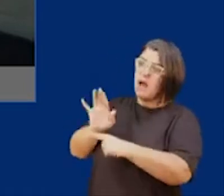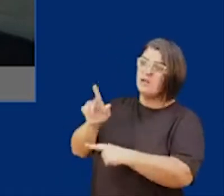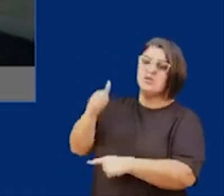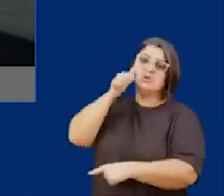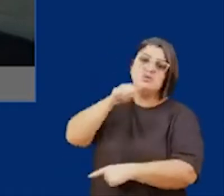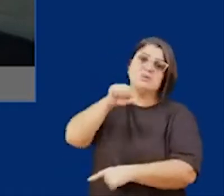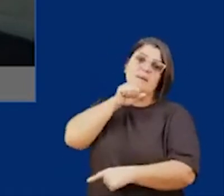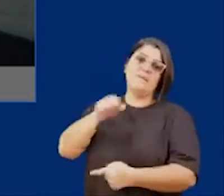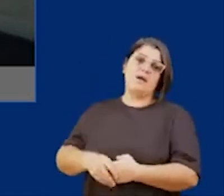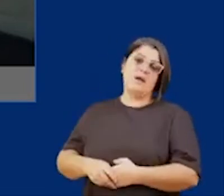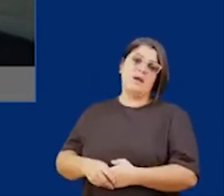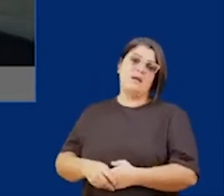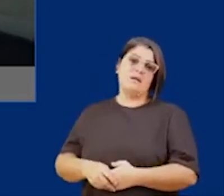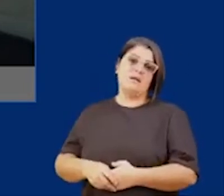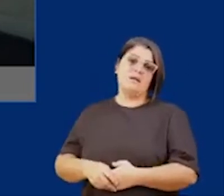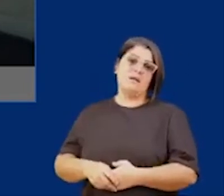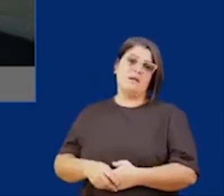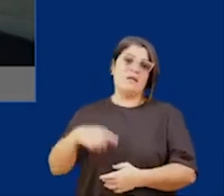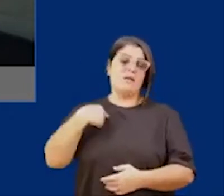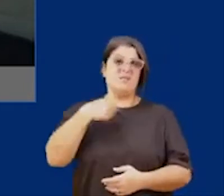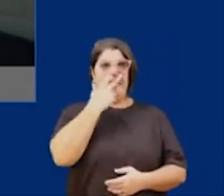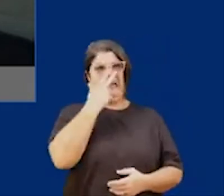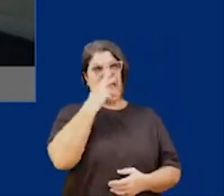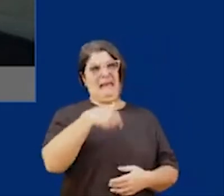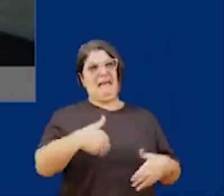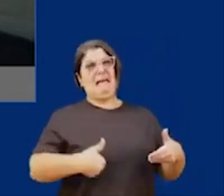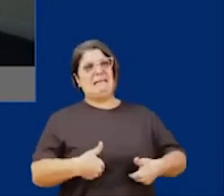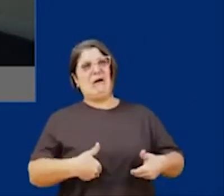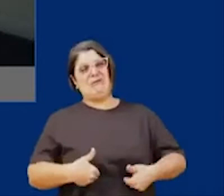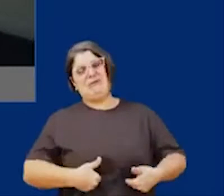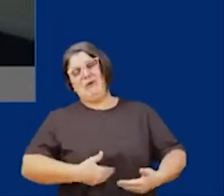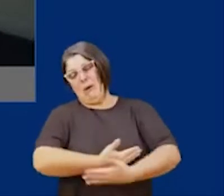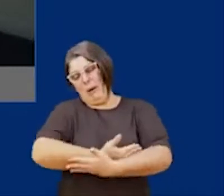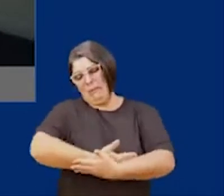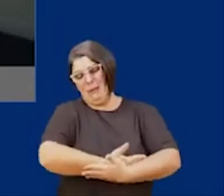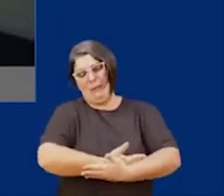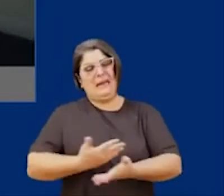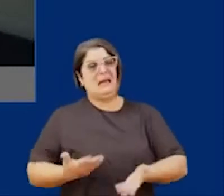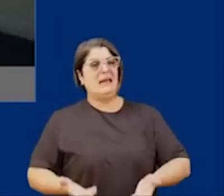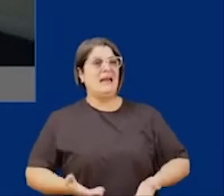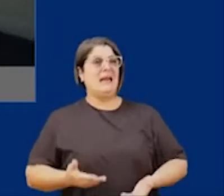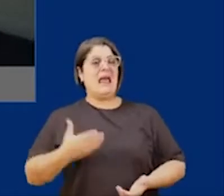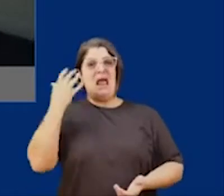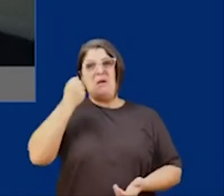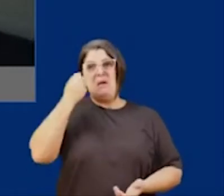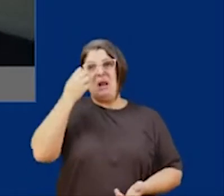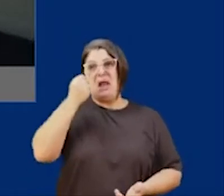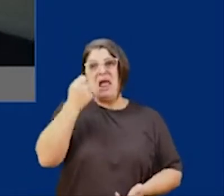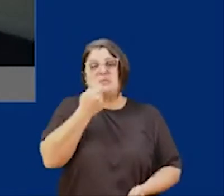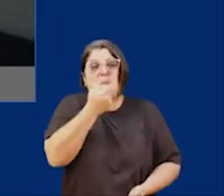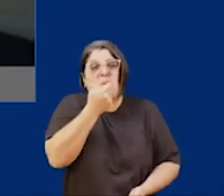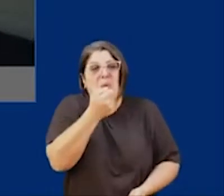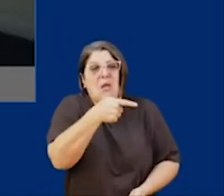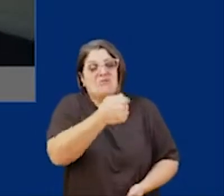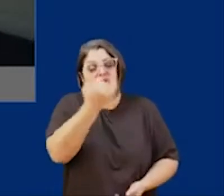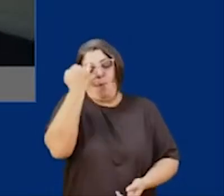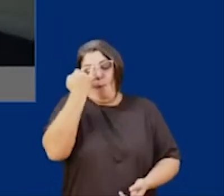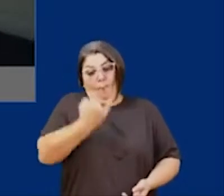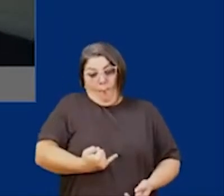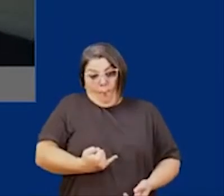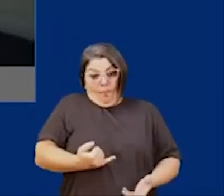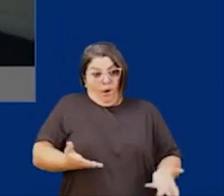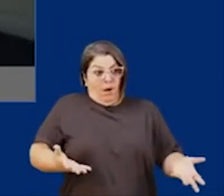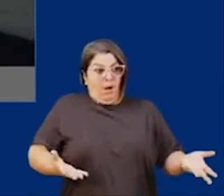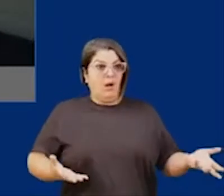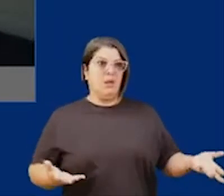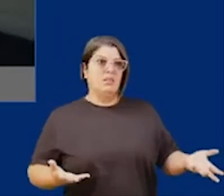você que seu filho está com fome, que é o que todo mundo fala, ele está com fome, dá fórmula, seu leite não é suficiente, é como você está magrinha, de estar amamentando e está passando